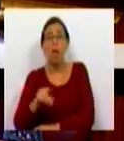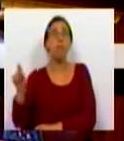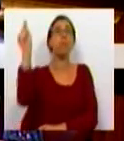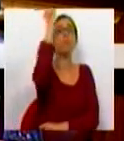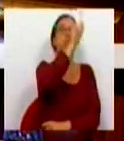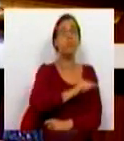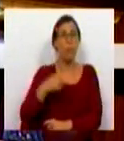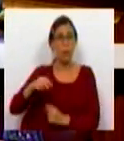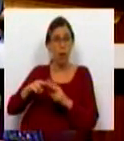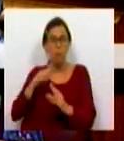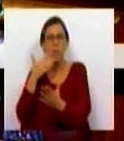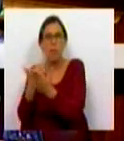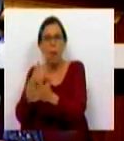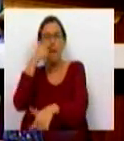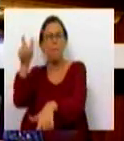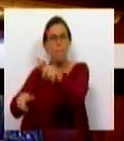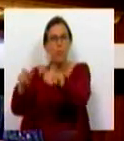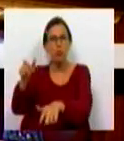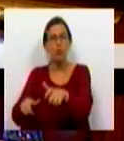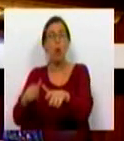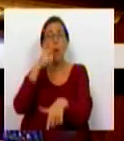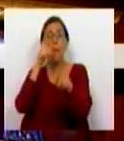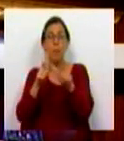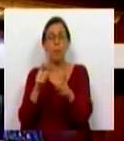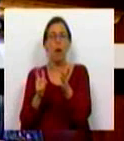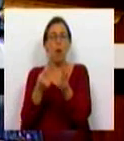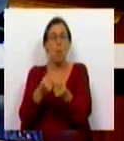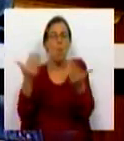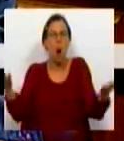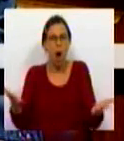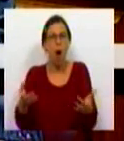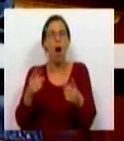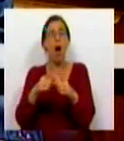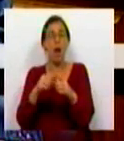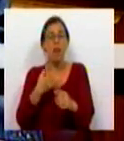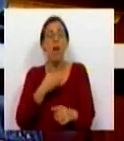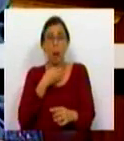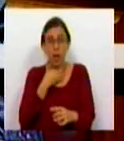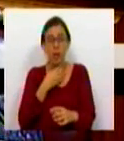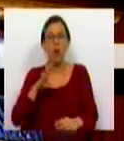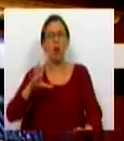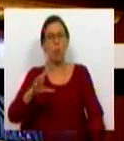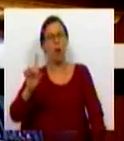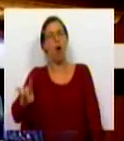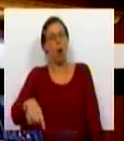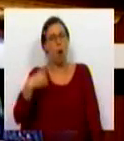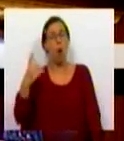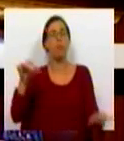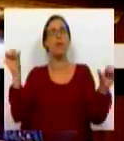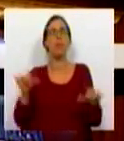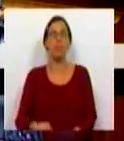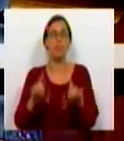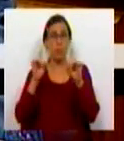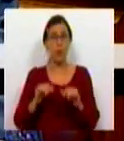autarcas foram dando às pessoas, nomeadamente às pessoas mais carenciadas, no pico da crise, o país estaria bem